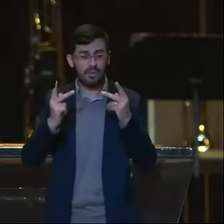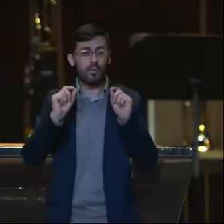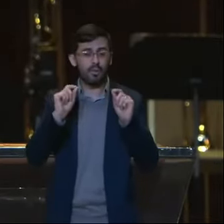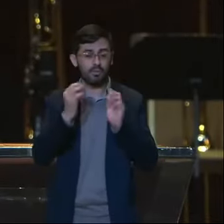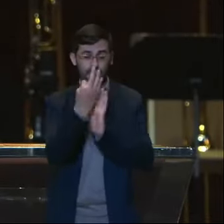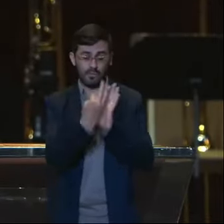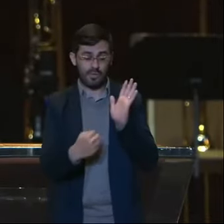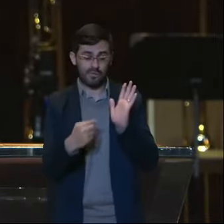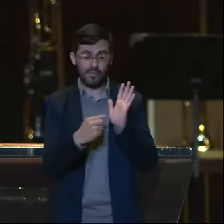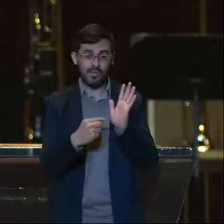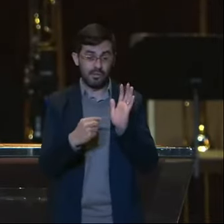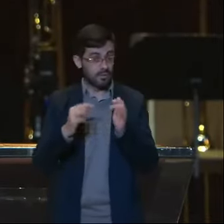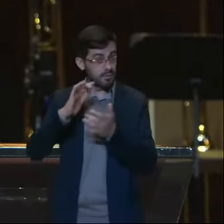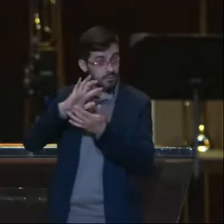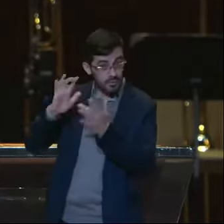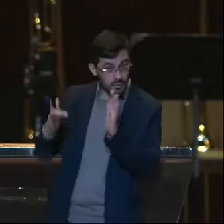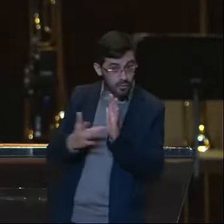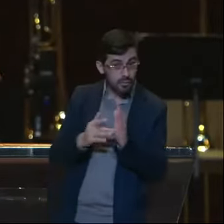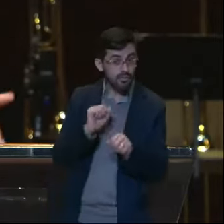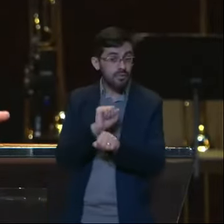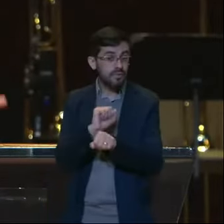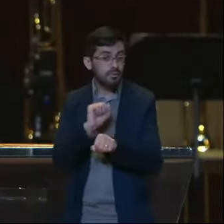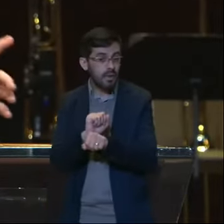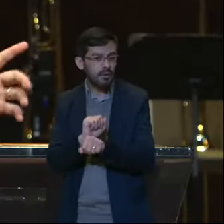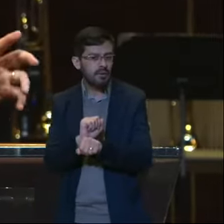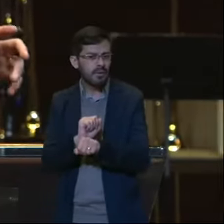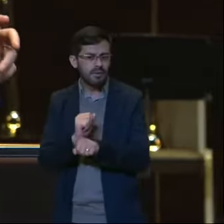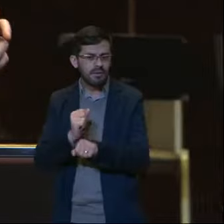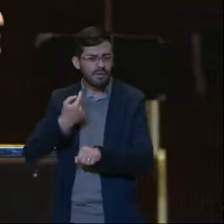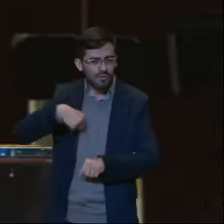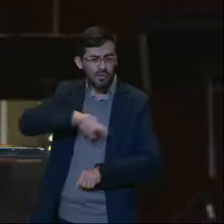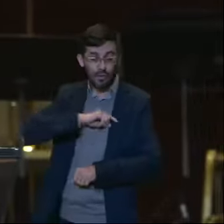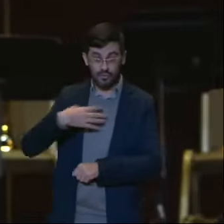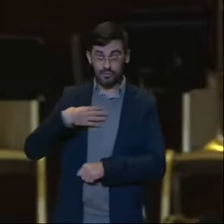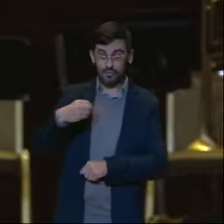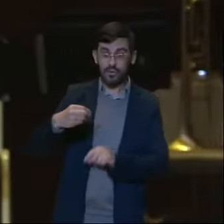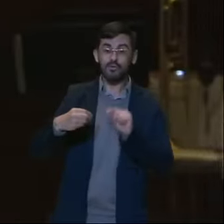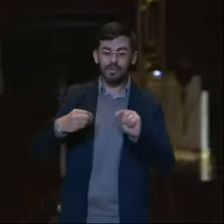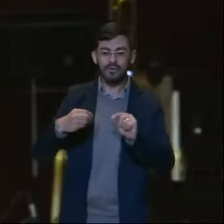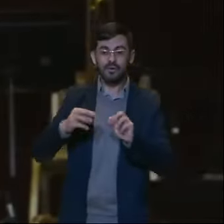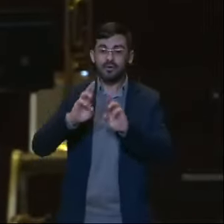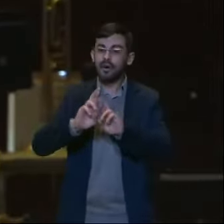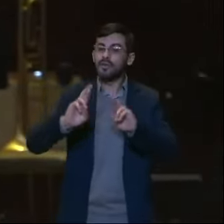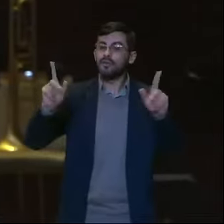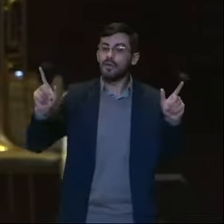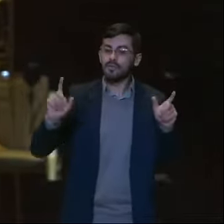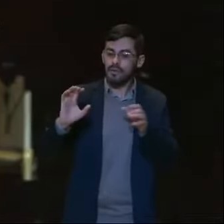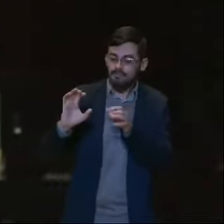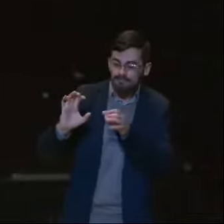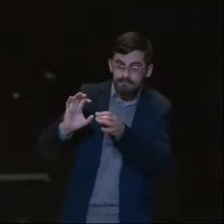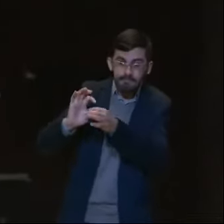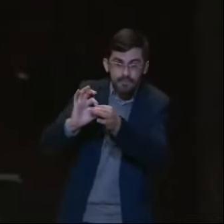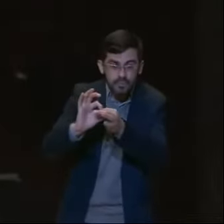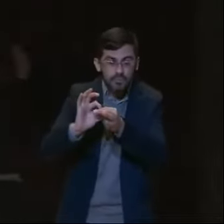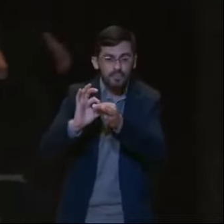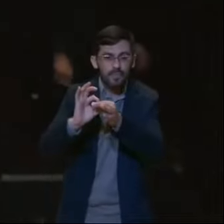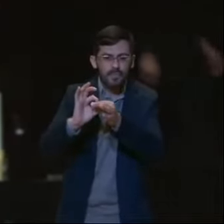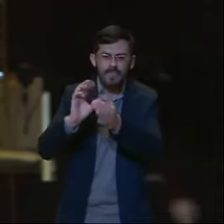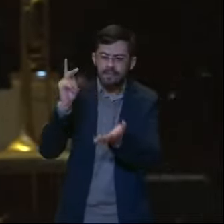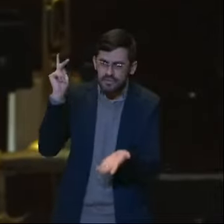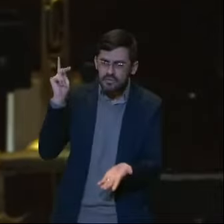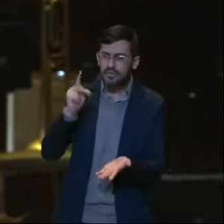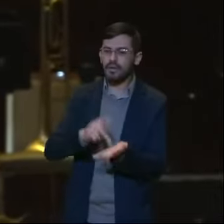Jesus espera que os seus filhos sejam diferentes em relação à união. Existe uma